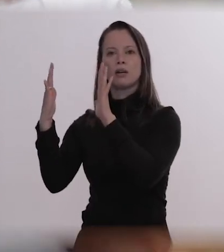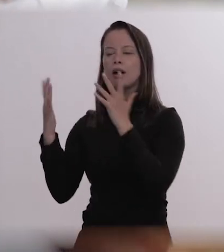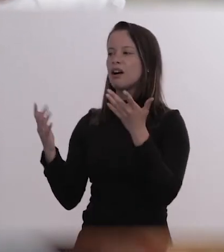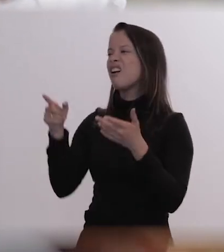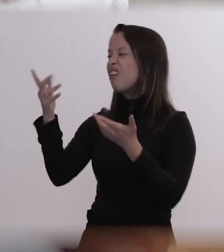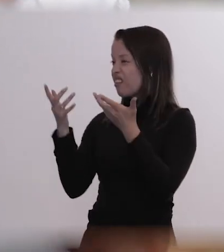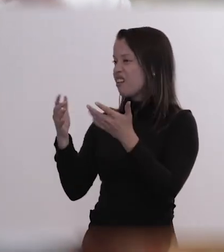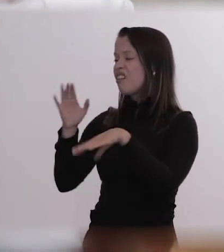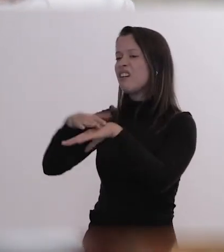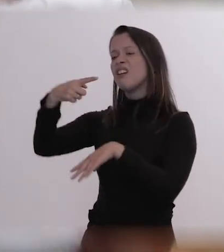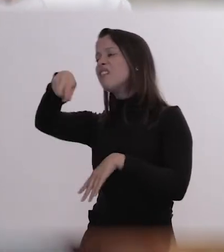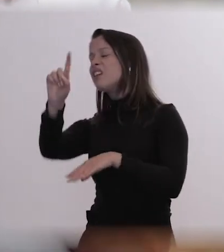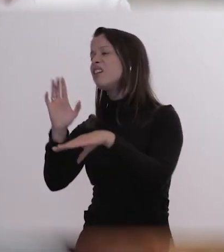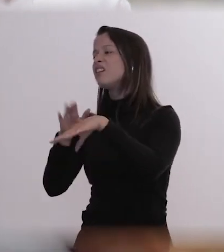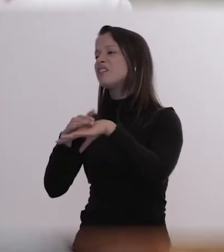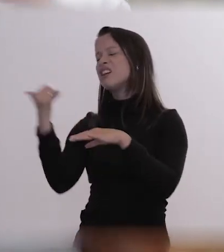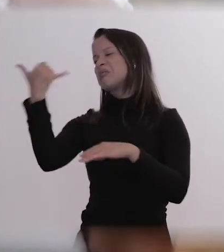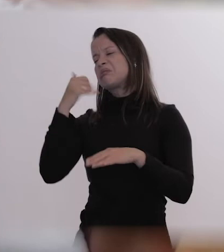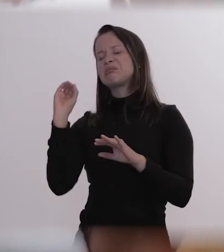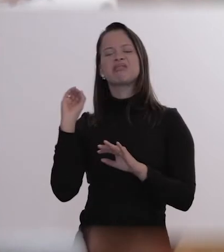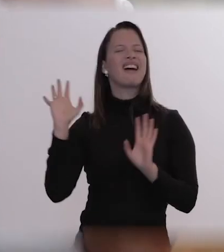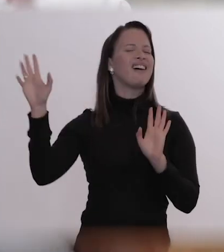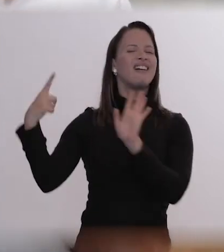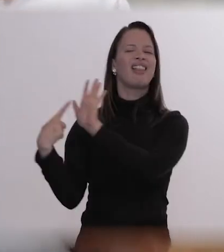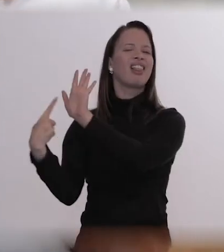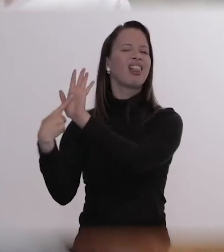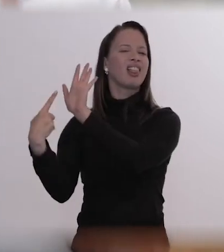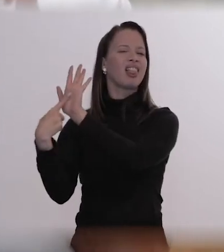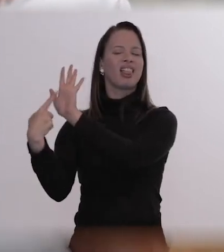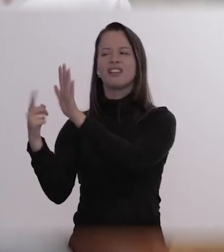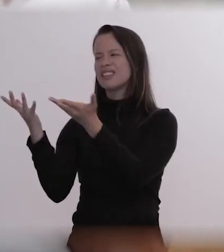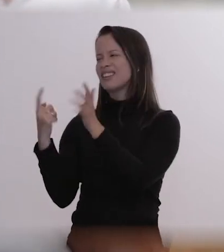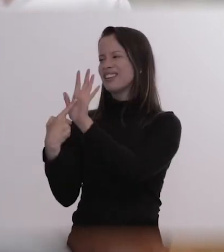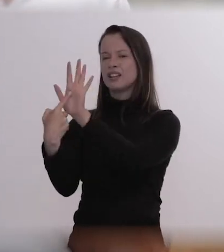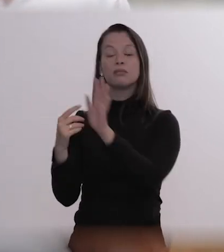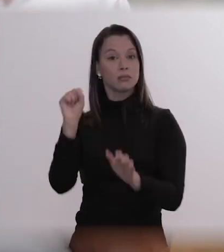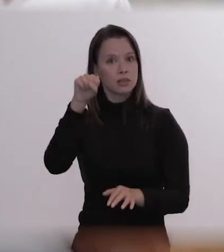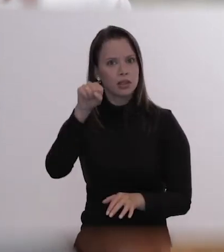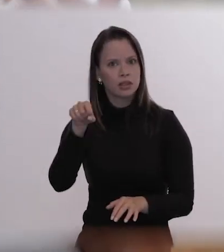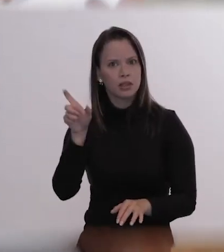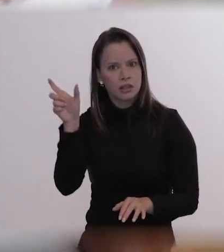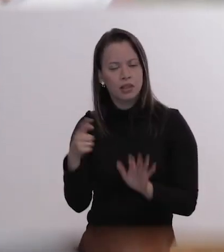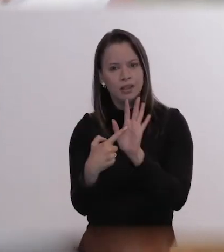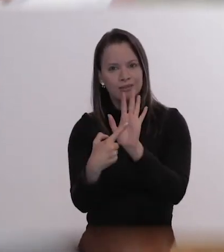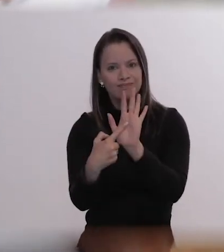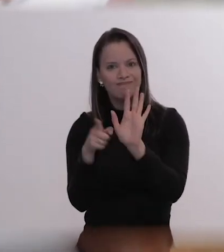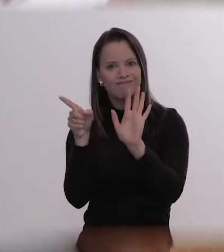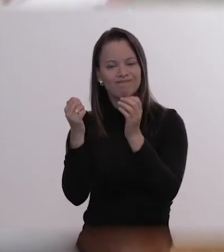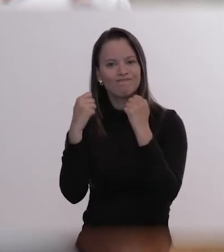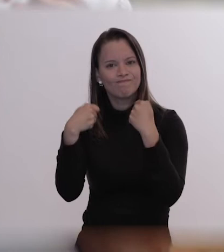vai lá e faz, não avisa. Está chamando a atenção. Sim, ela está chamando a atenção por uma